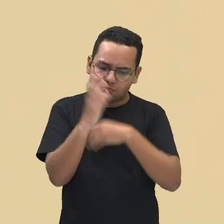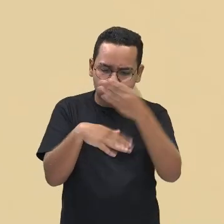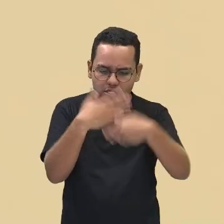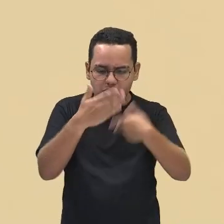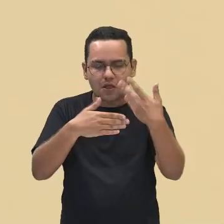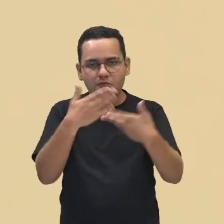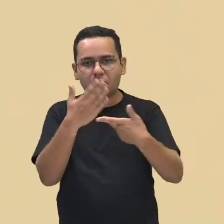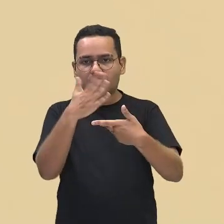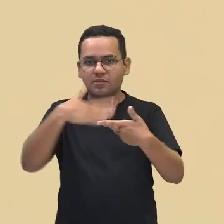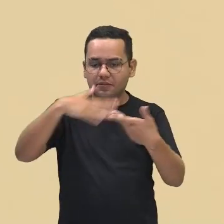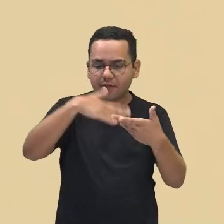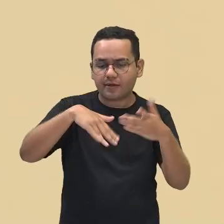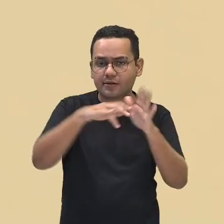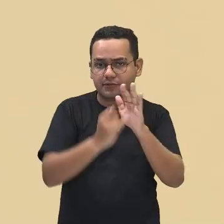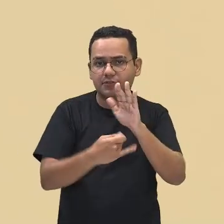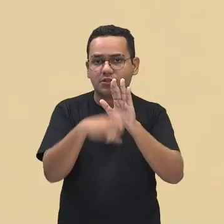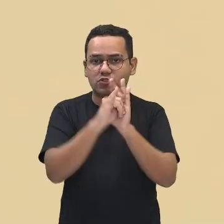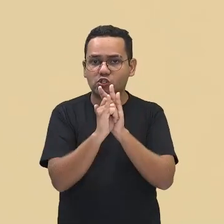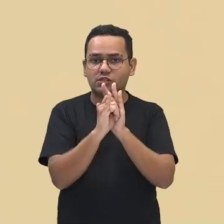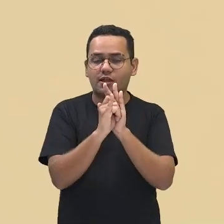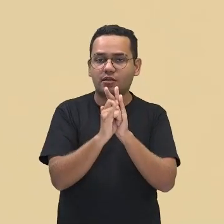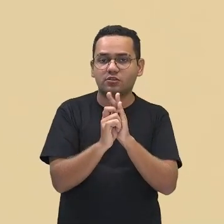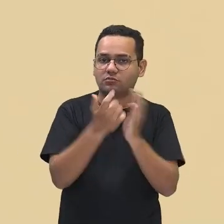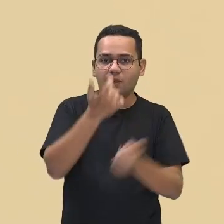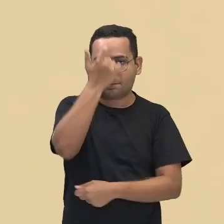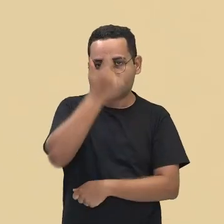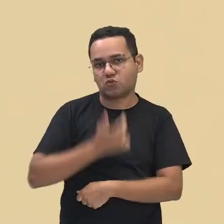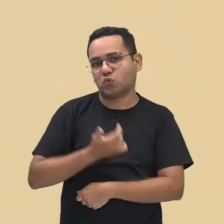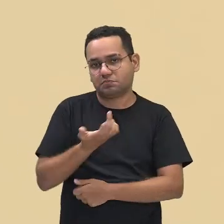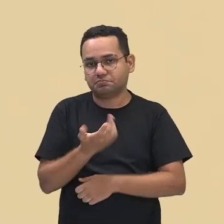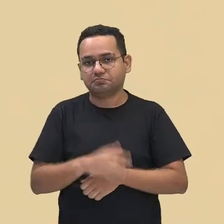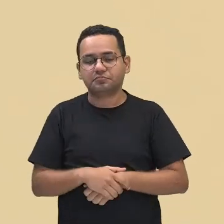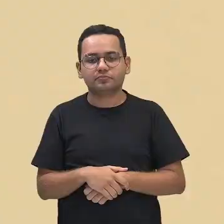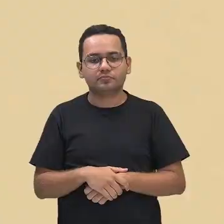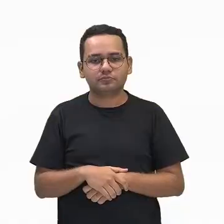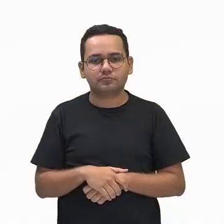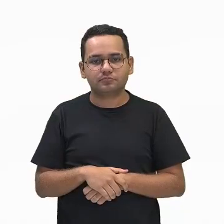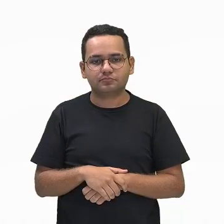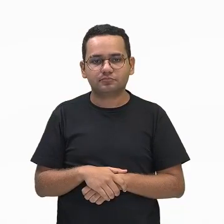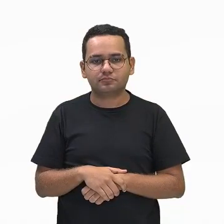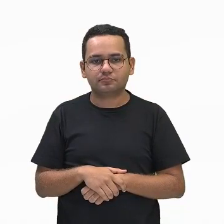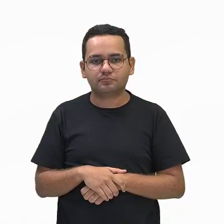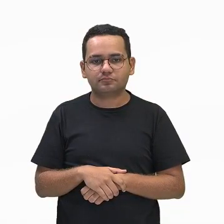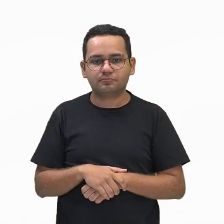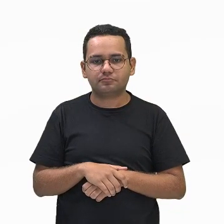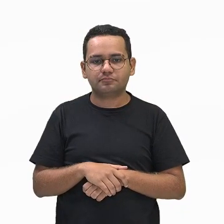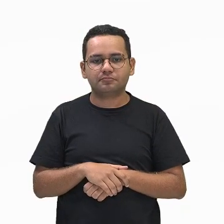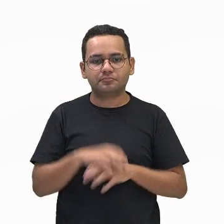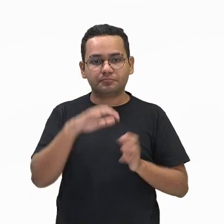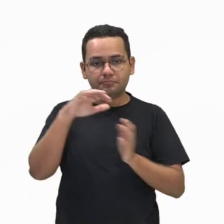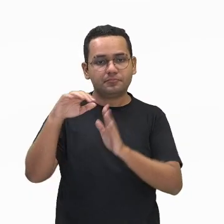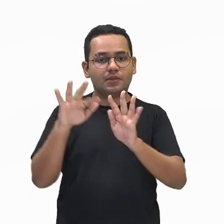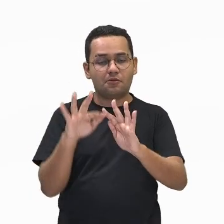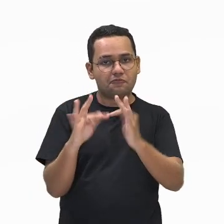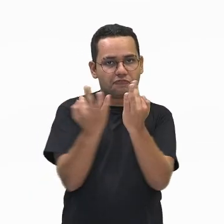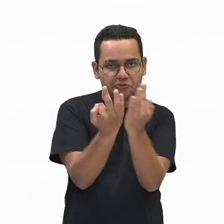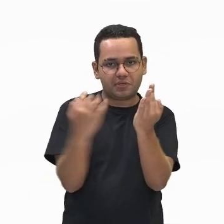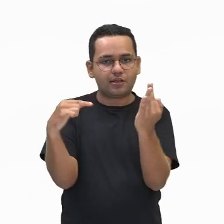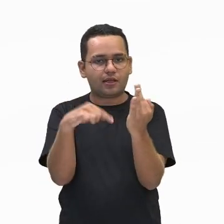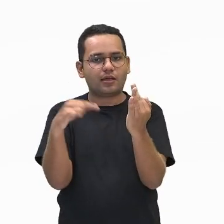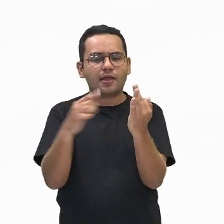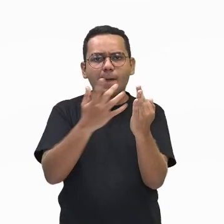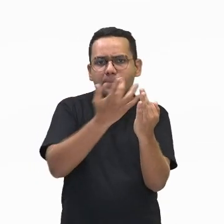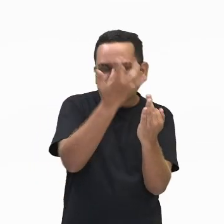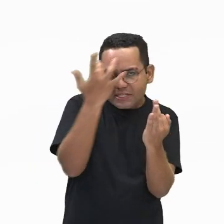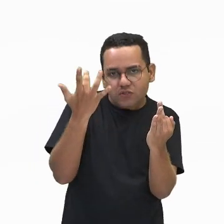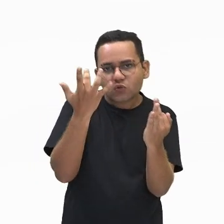de identidade do indivíduo. Então, em família, o novo membro da sociedade conhecerá